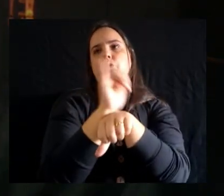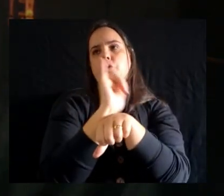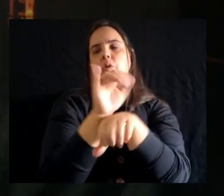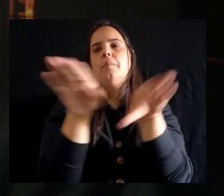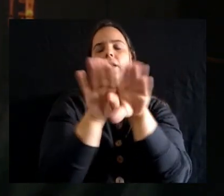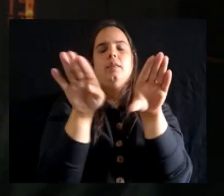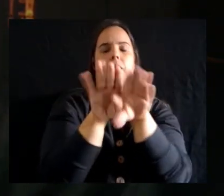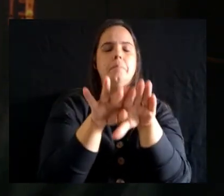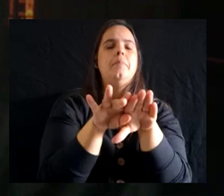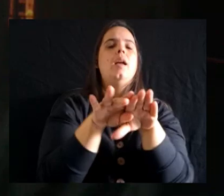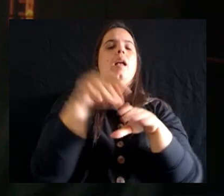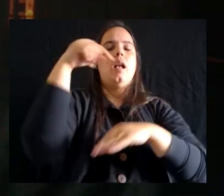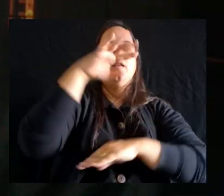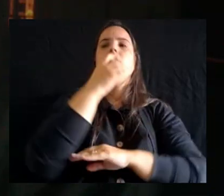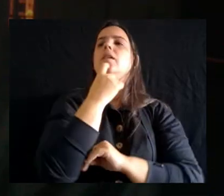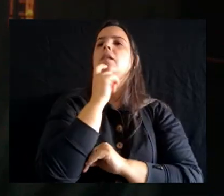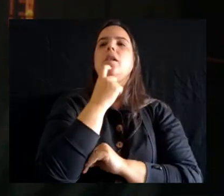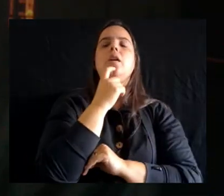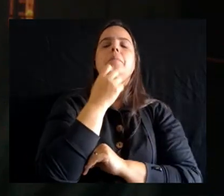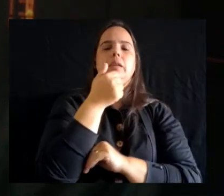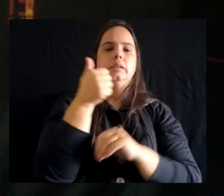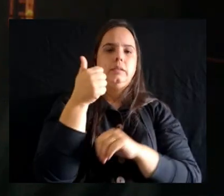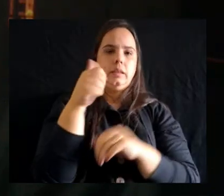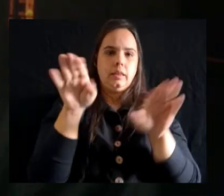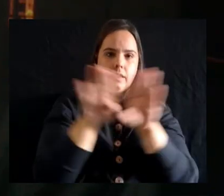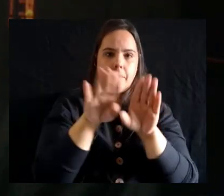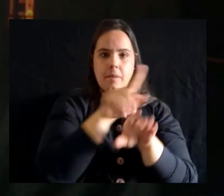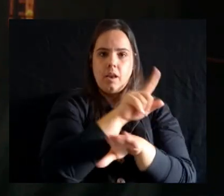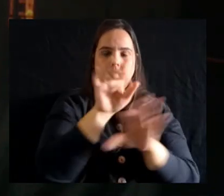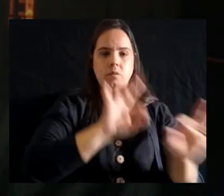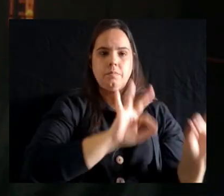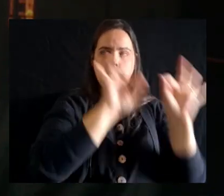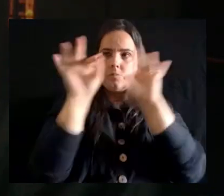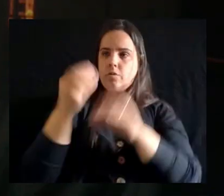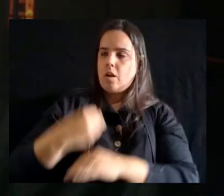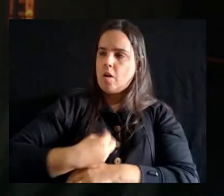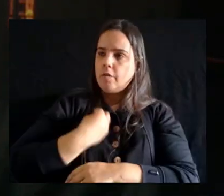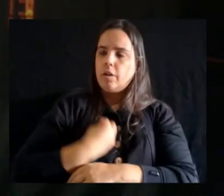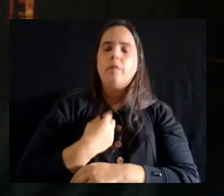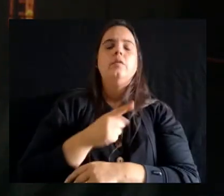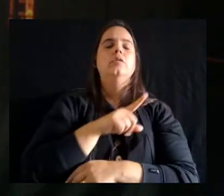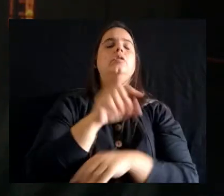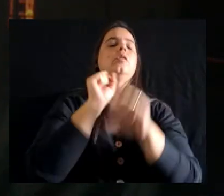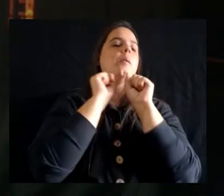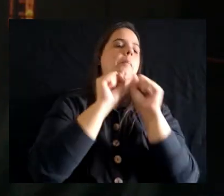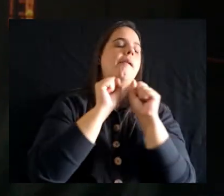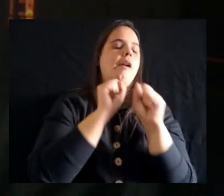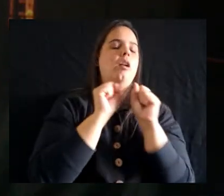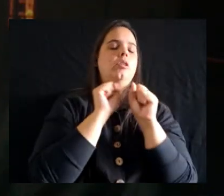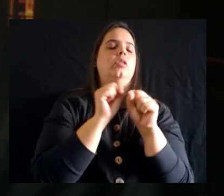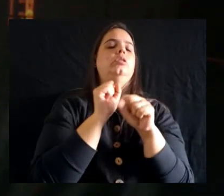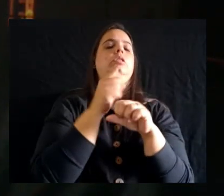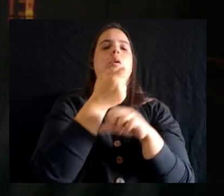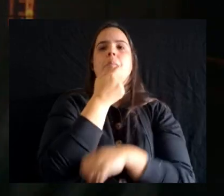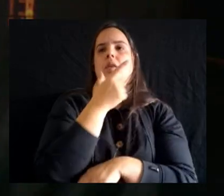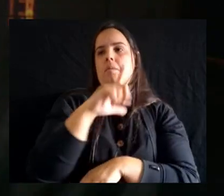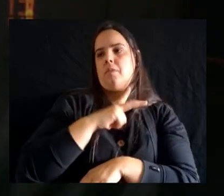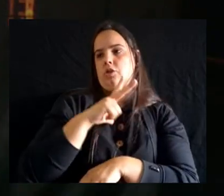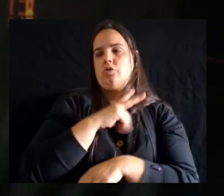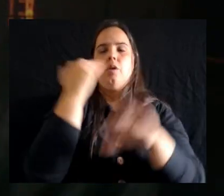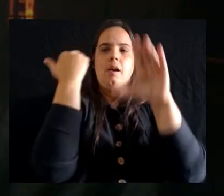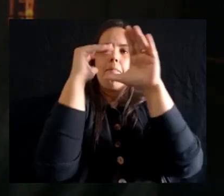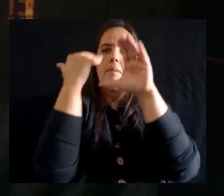Campinas nós vamos transmitir ao vivo para você. Você pode dar a sua sugestão, a sua pergunta lá no formulário no site